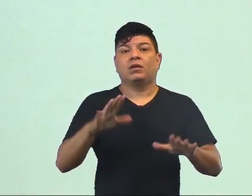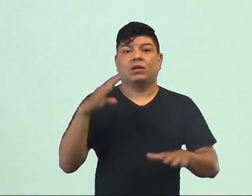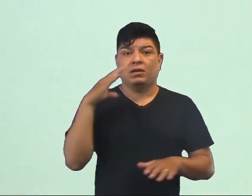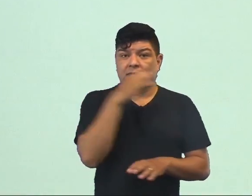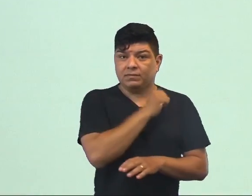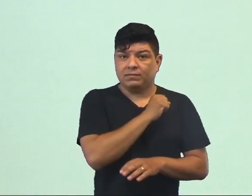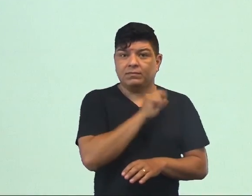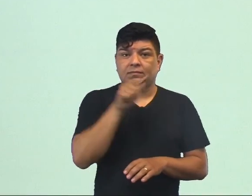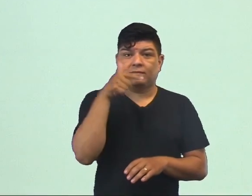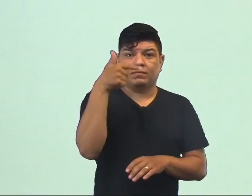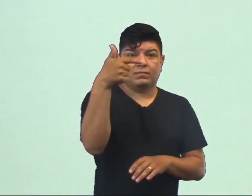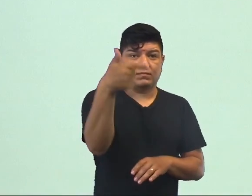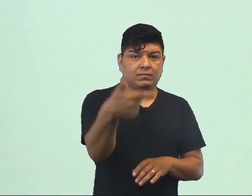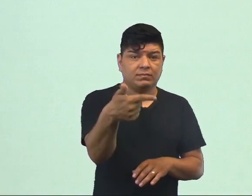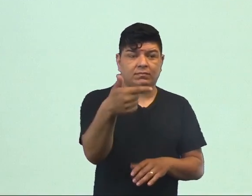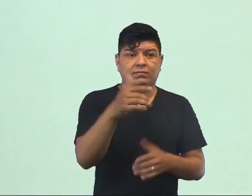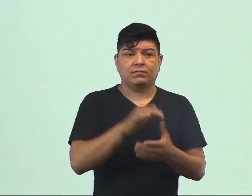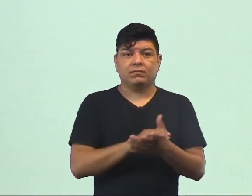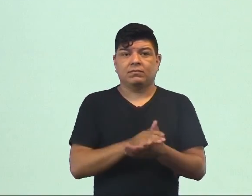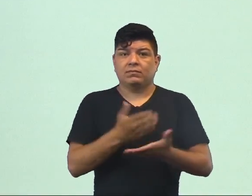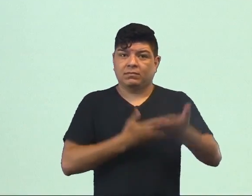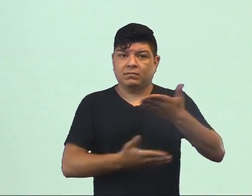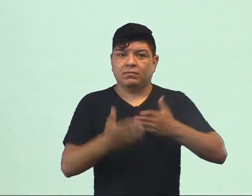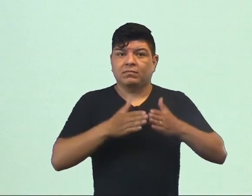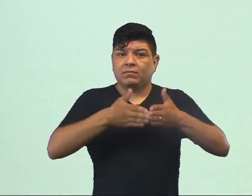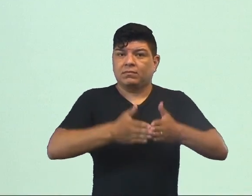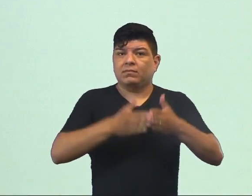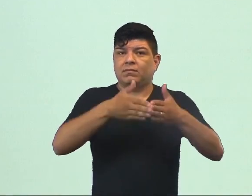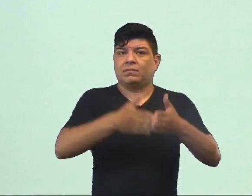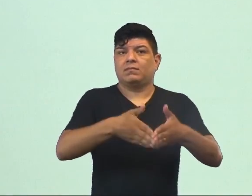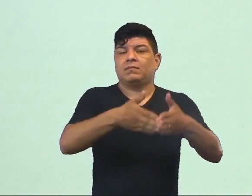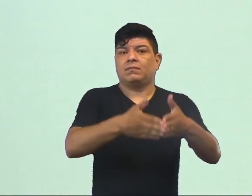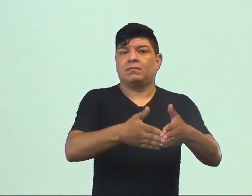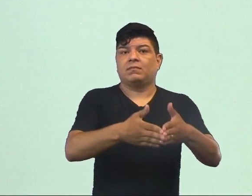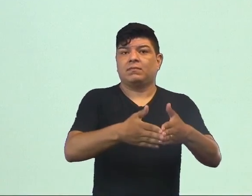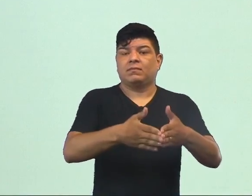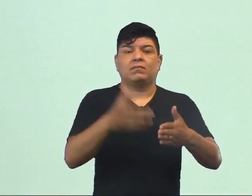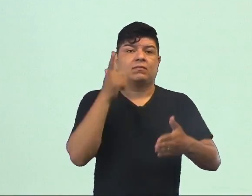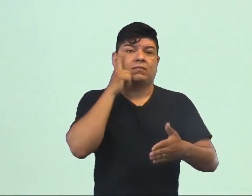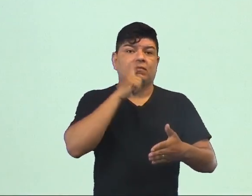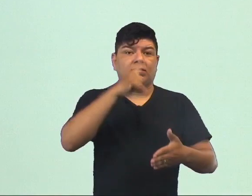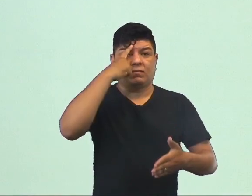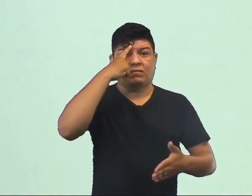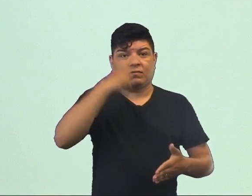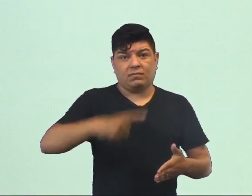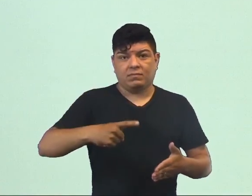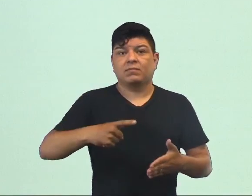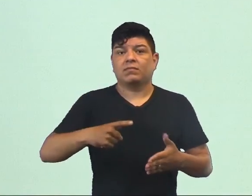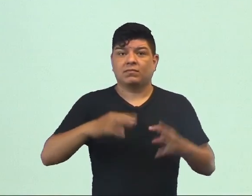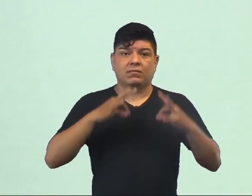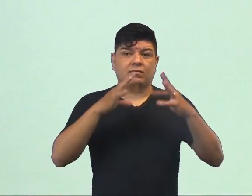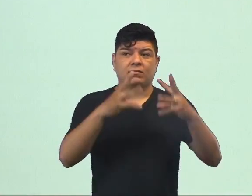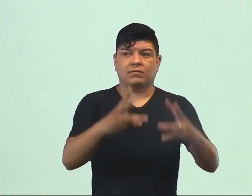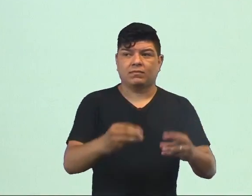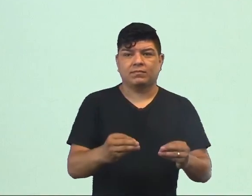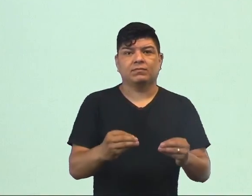logo depois da expansão marítima, que eles conseguiram dominar